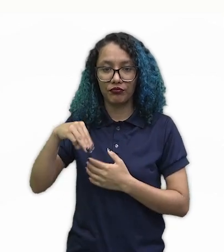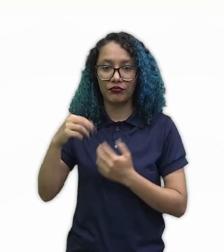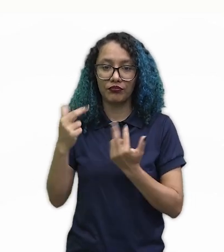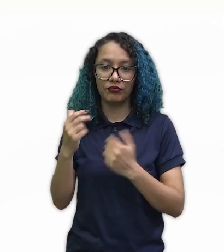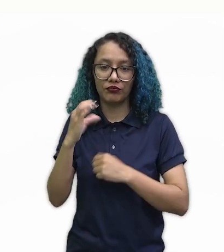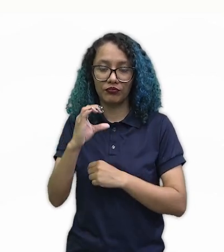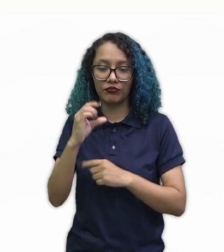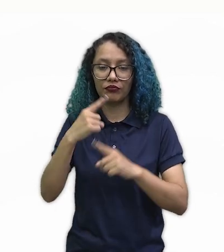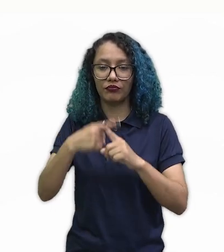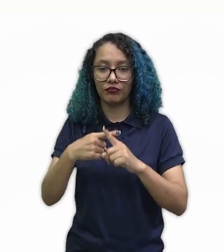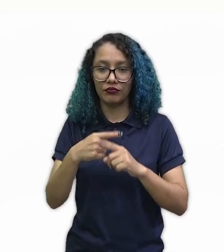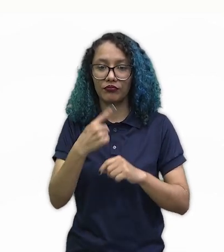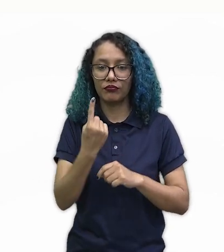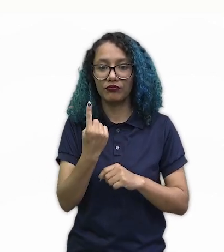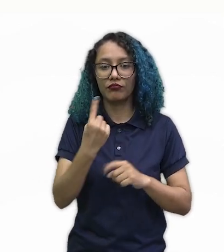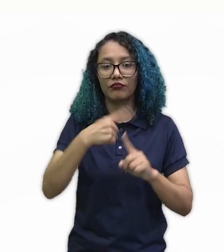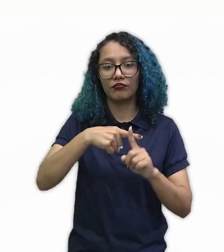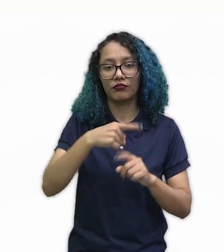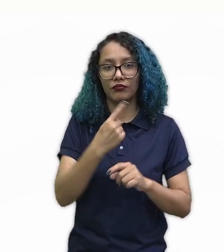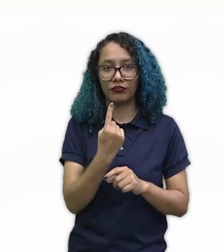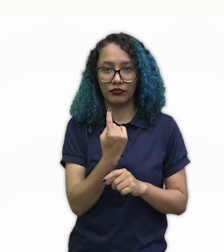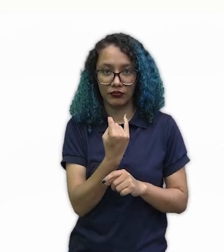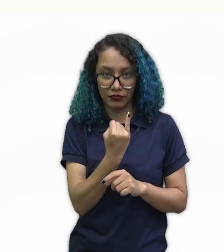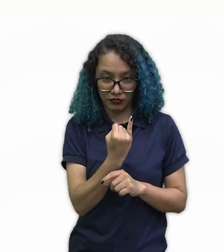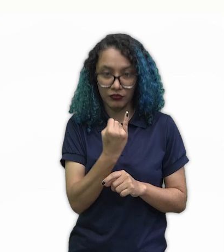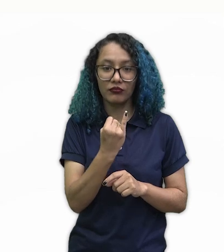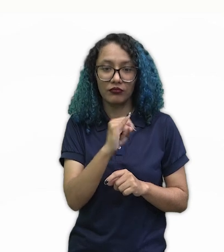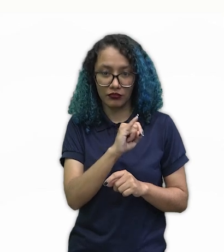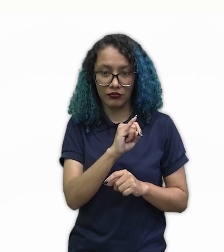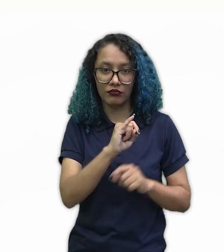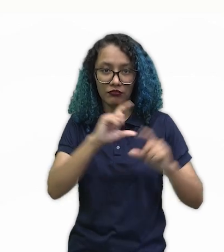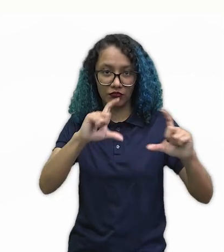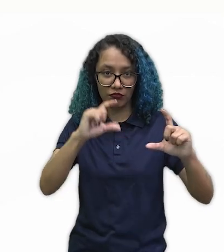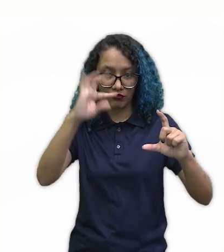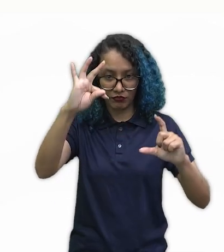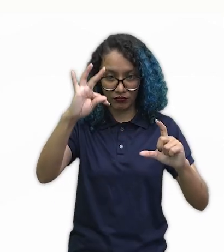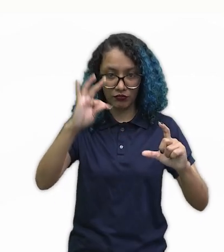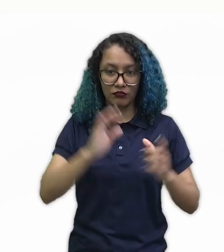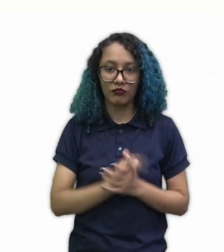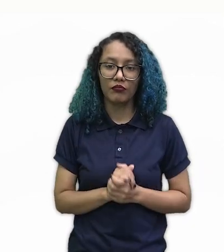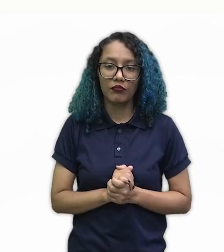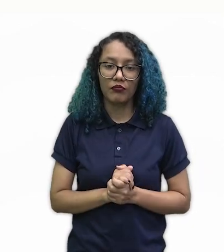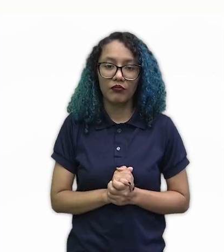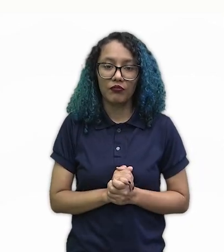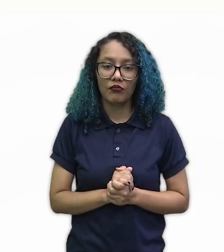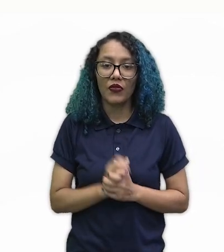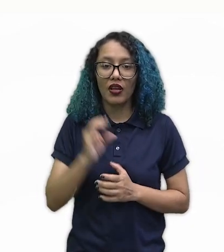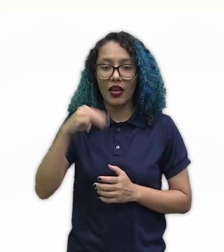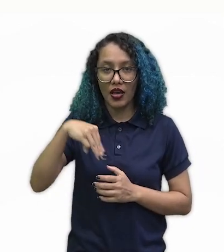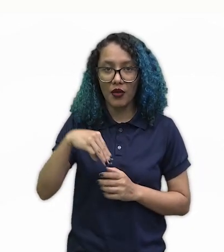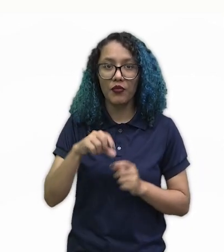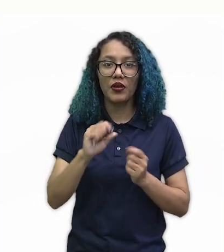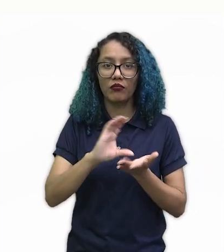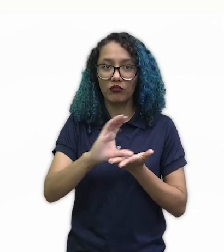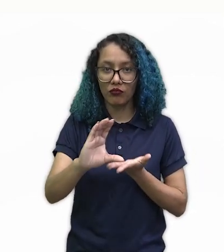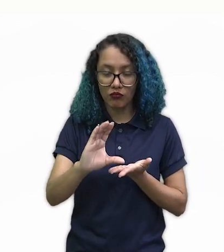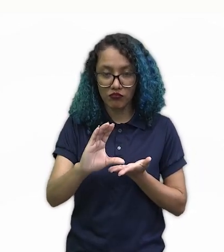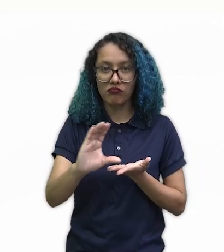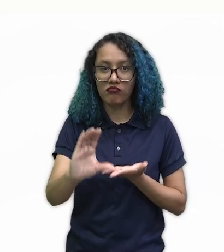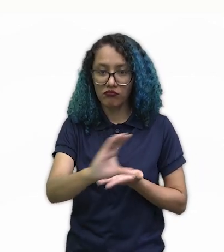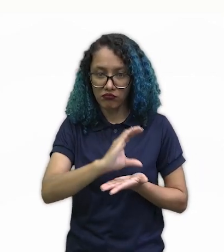multiplica 1 mais I elevado a T. Perfeito. Montante o resultado final, ele